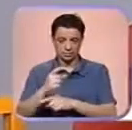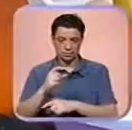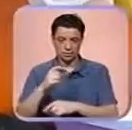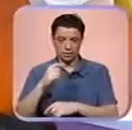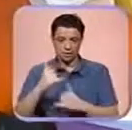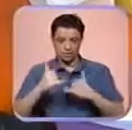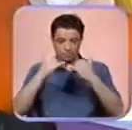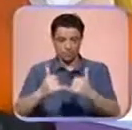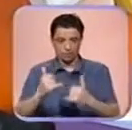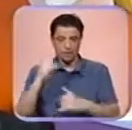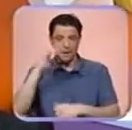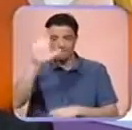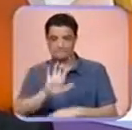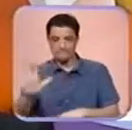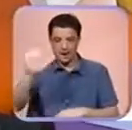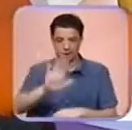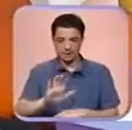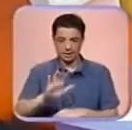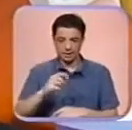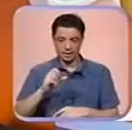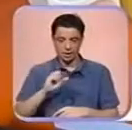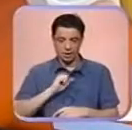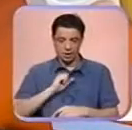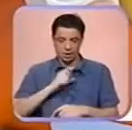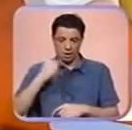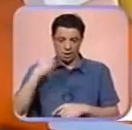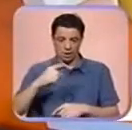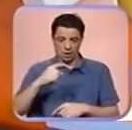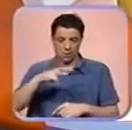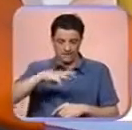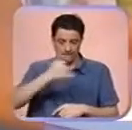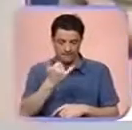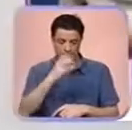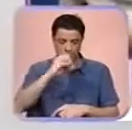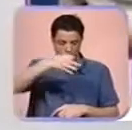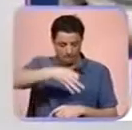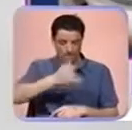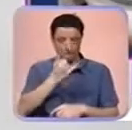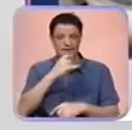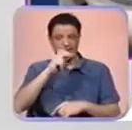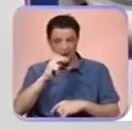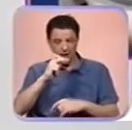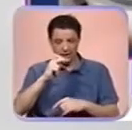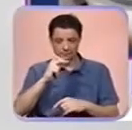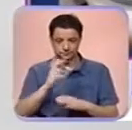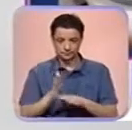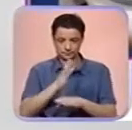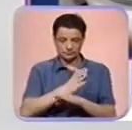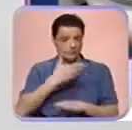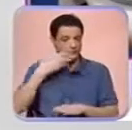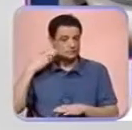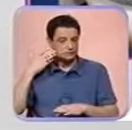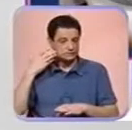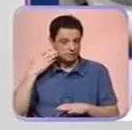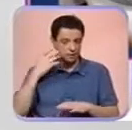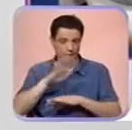para a próxima imagem. Nesta imagem, então, nós vemos que, com miopia, muitas vezes a correção na fase mais precoce tem que ser